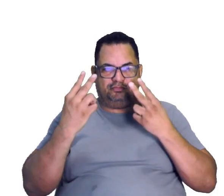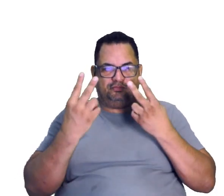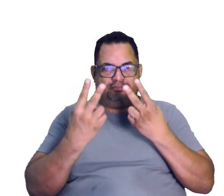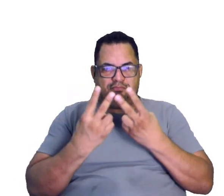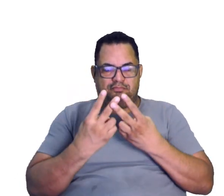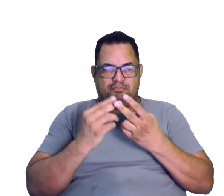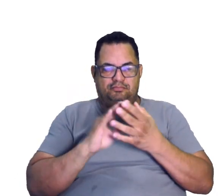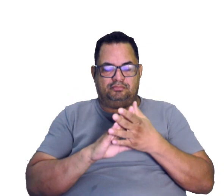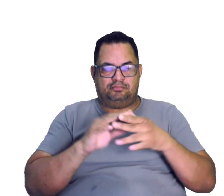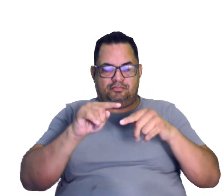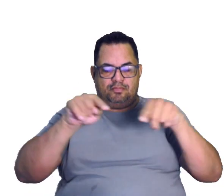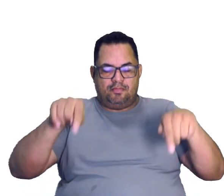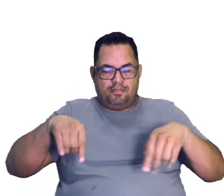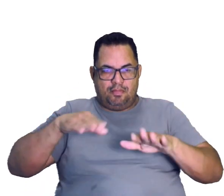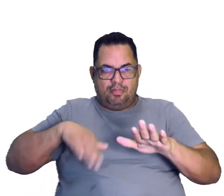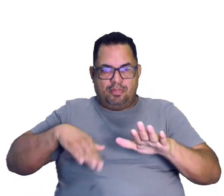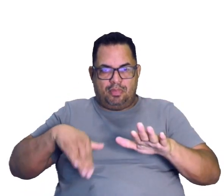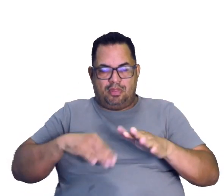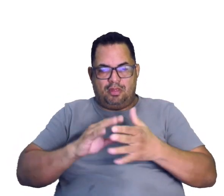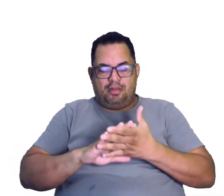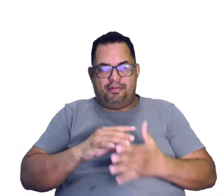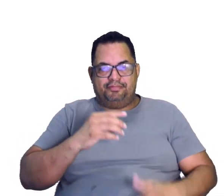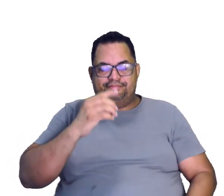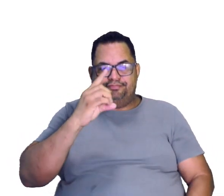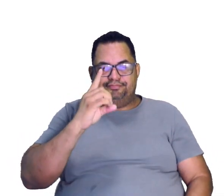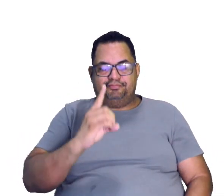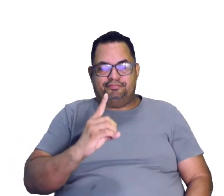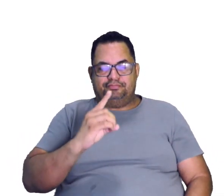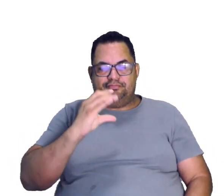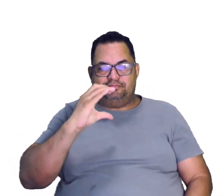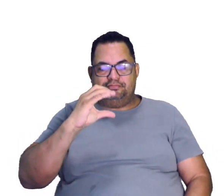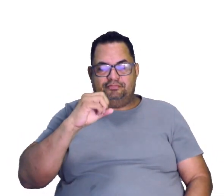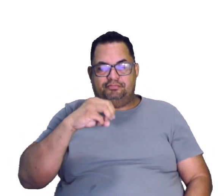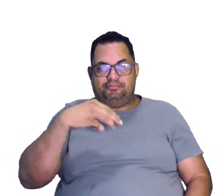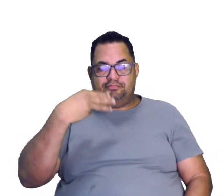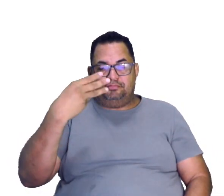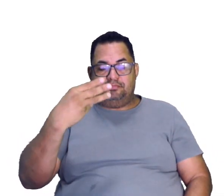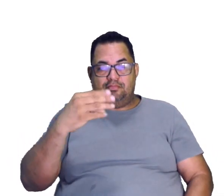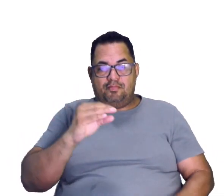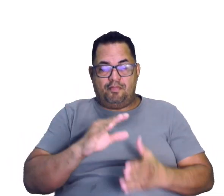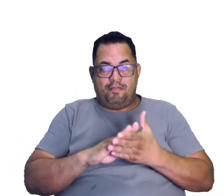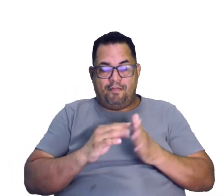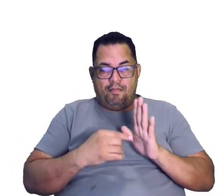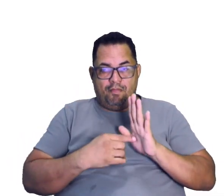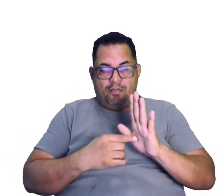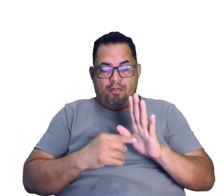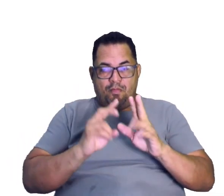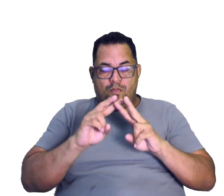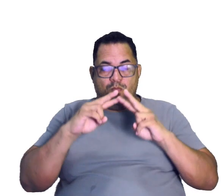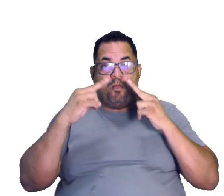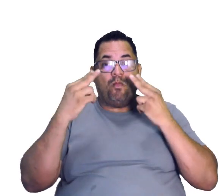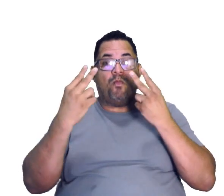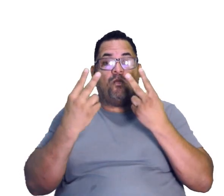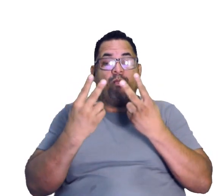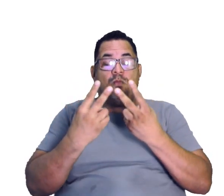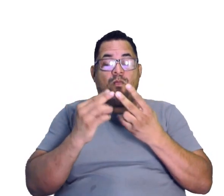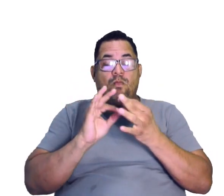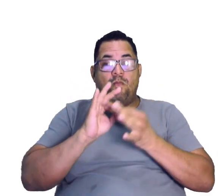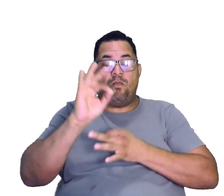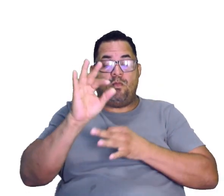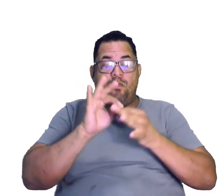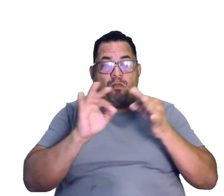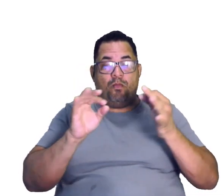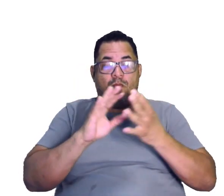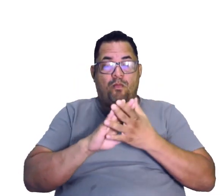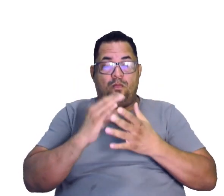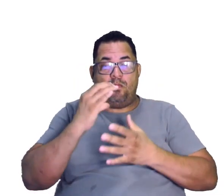em decímetros cúbicos ele deu pra gente o volume dela em metros